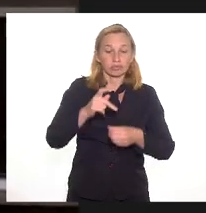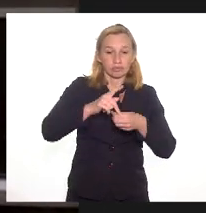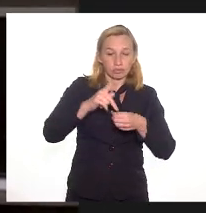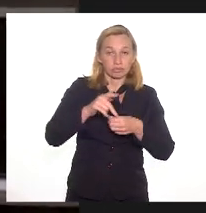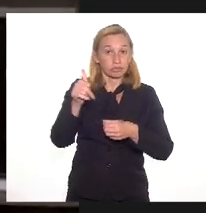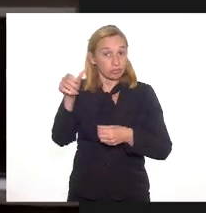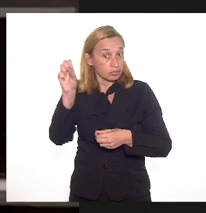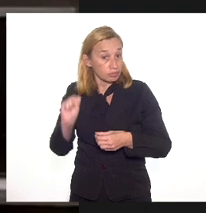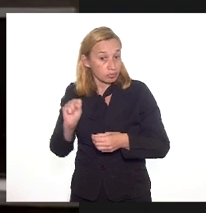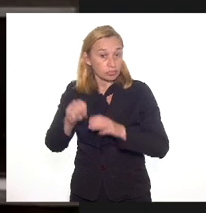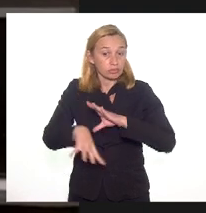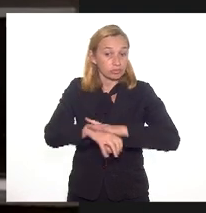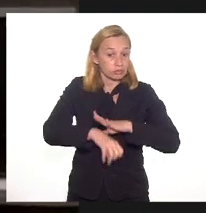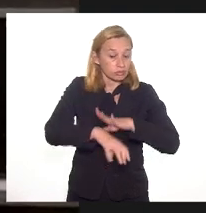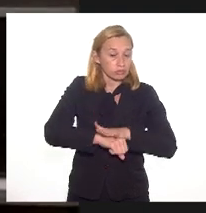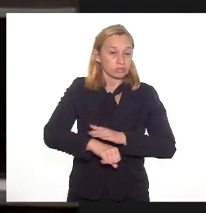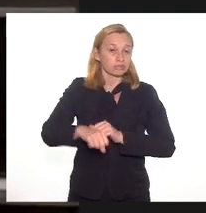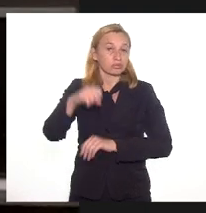do Brasil.